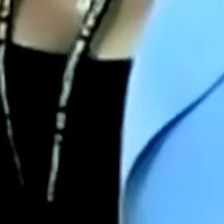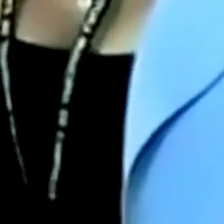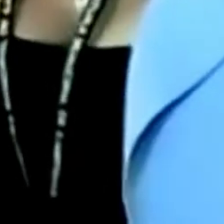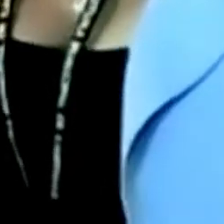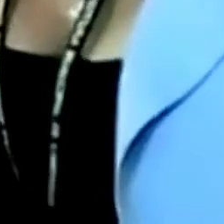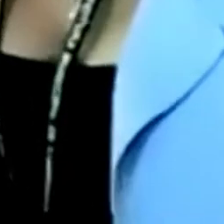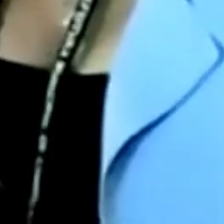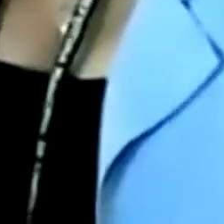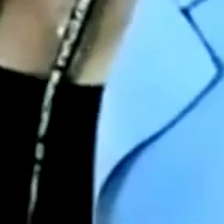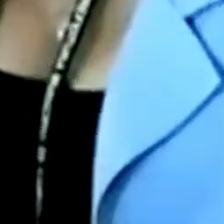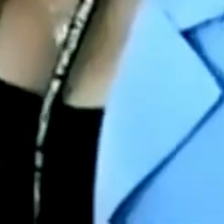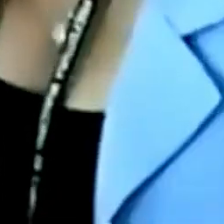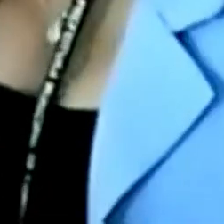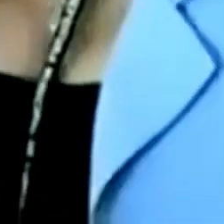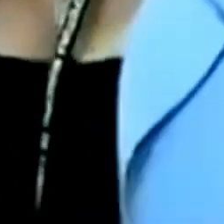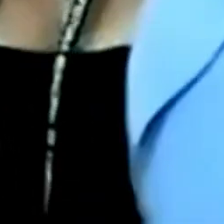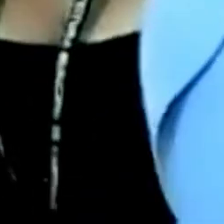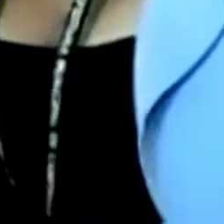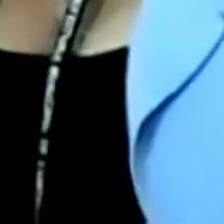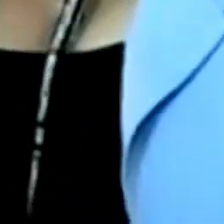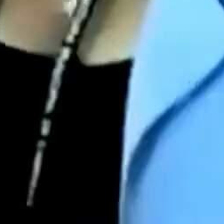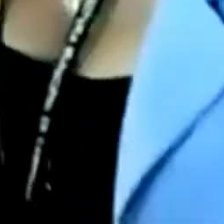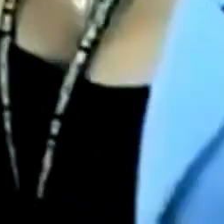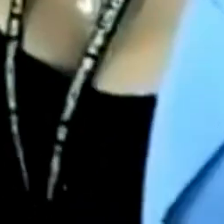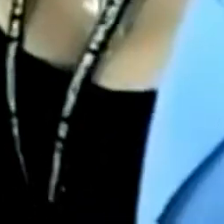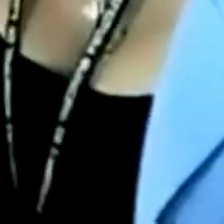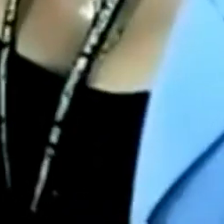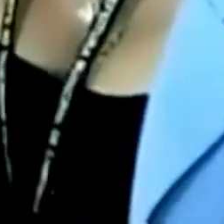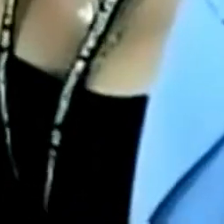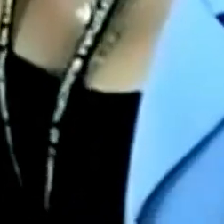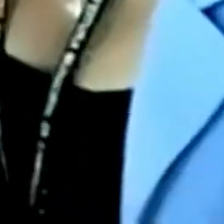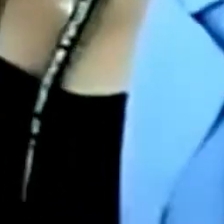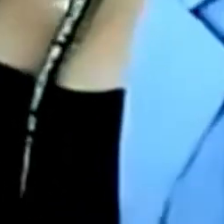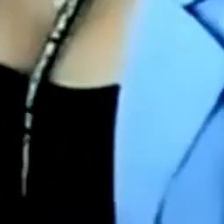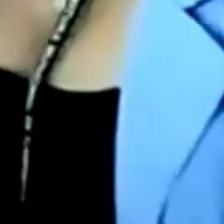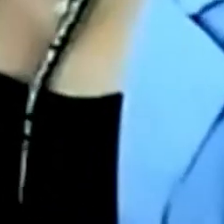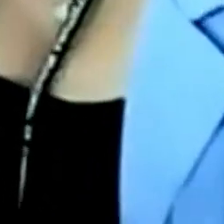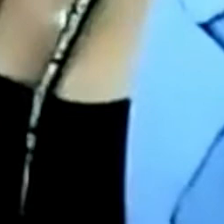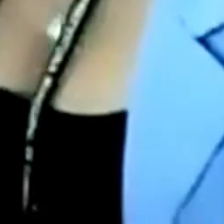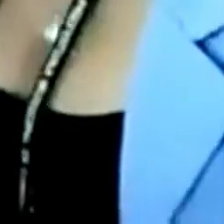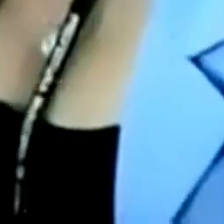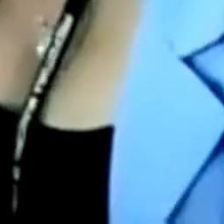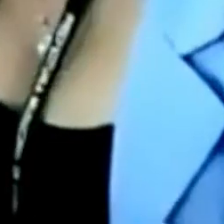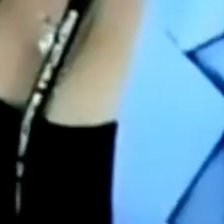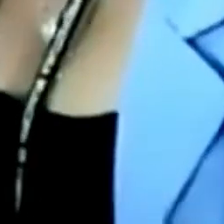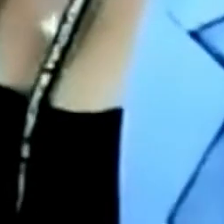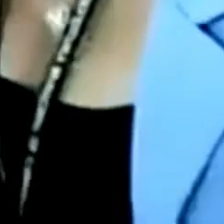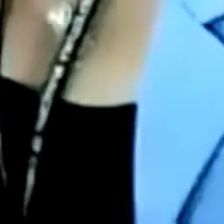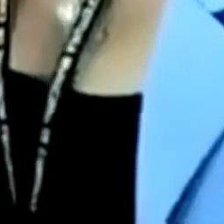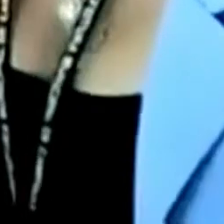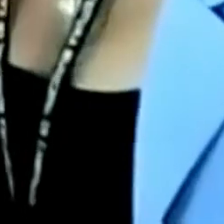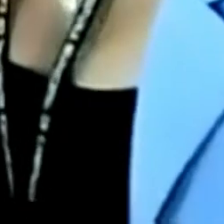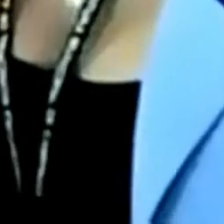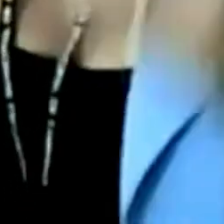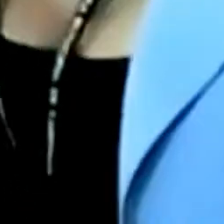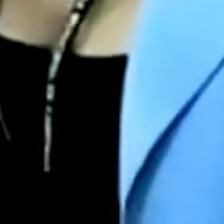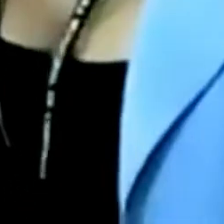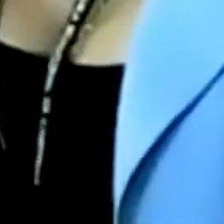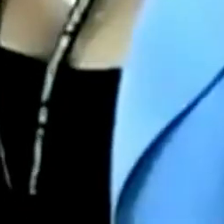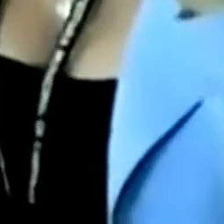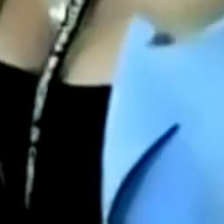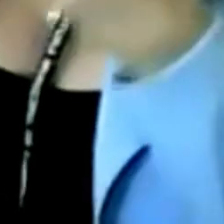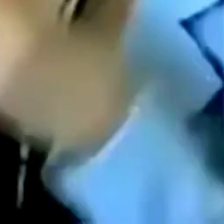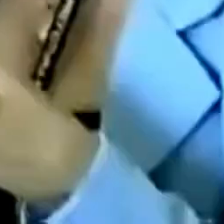tinha outras pessoas aconselhando né lá fora da região é muito importante dizer